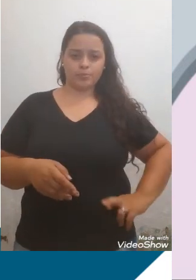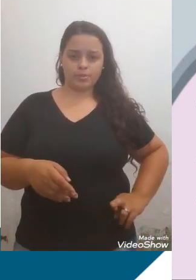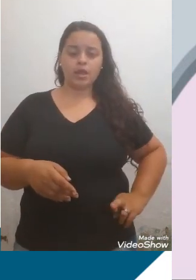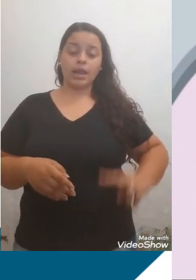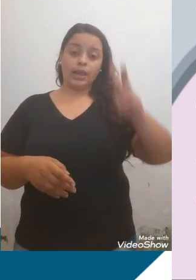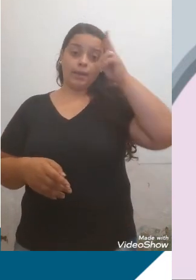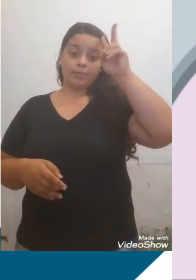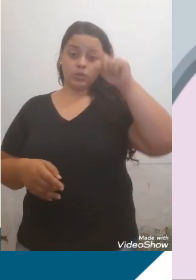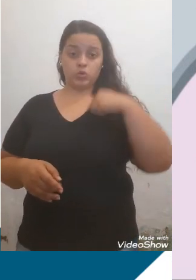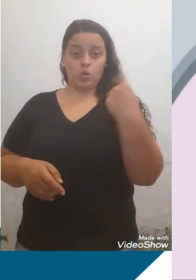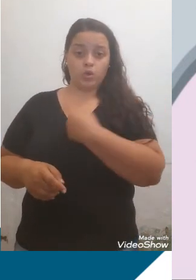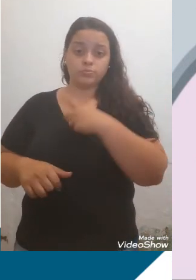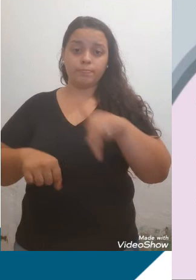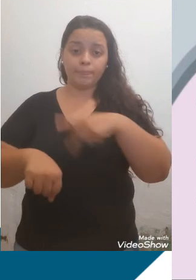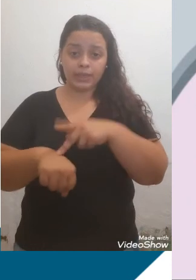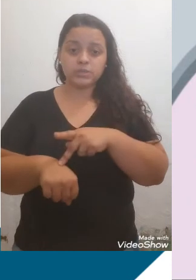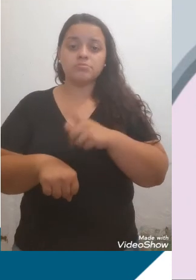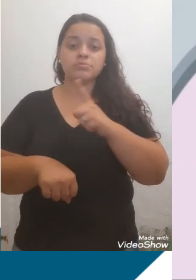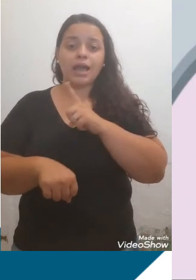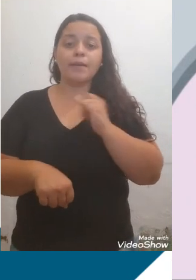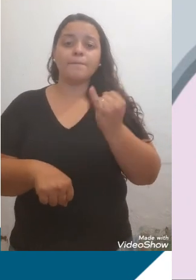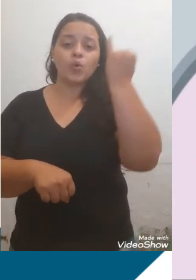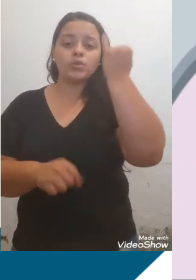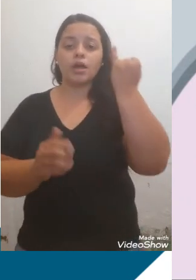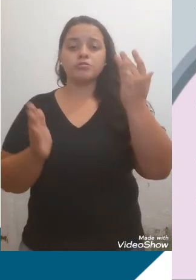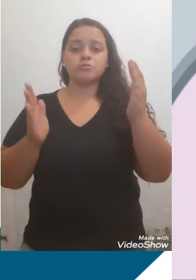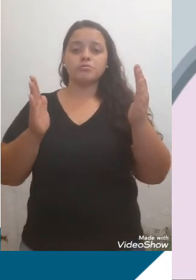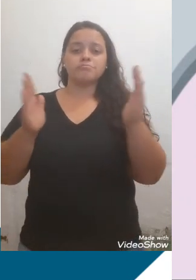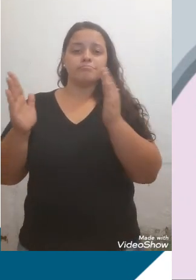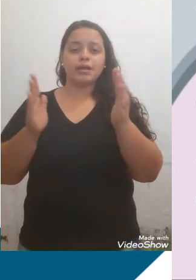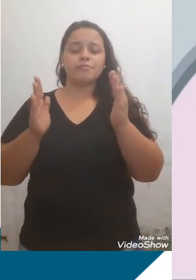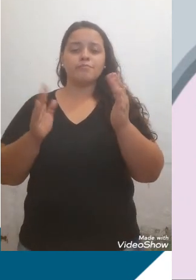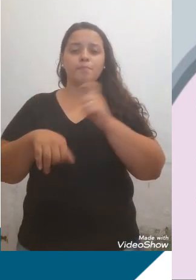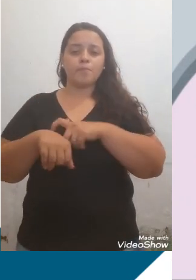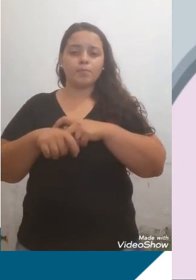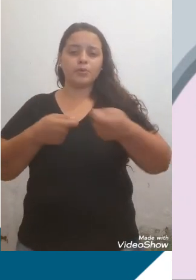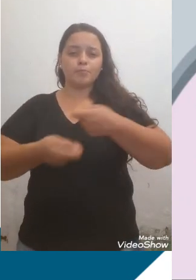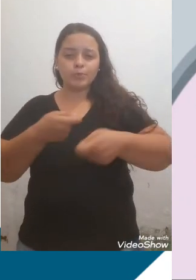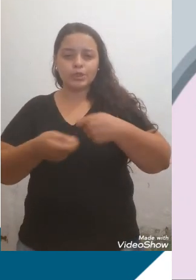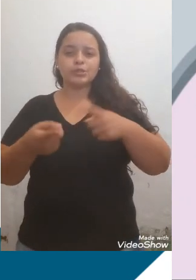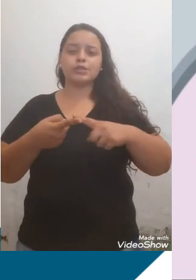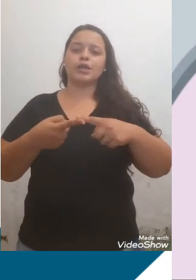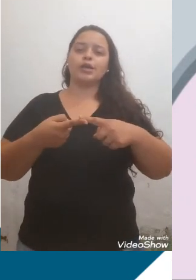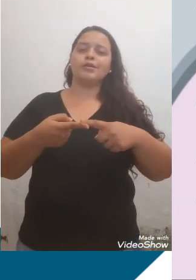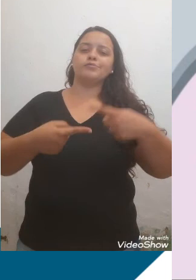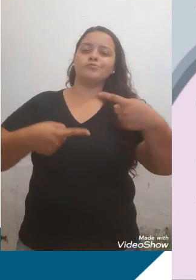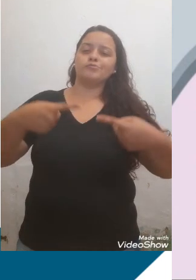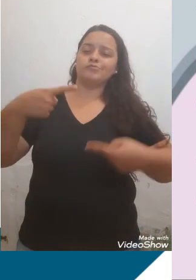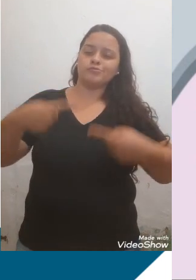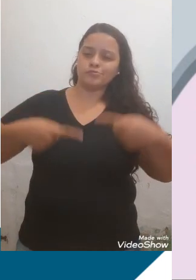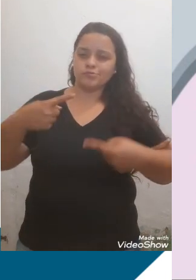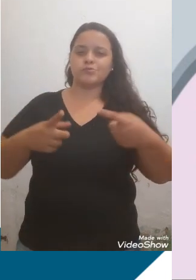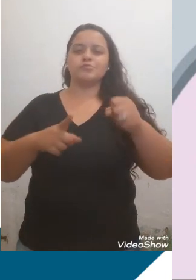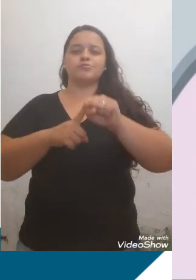país estava passando nesse momento por uma importante transição econômica, política e social, com o fim